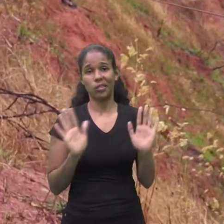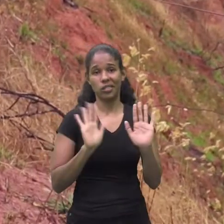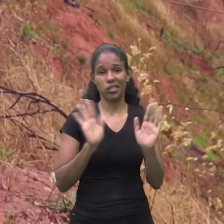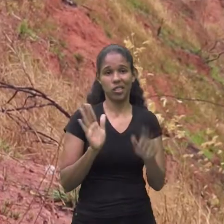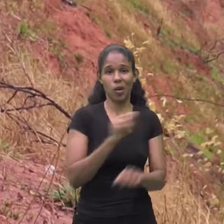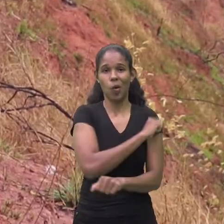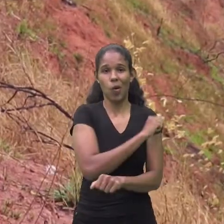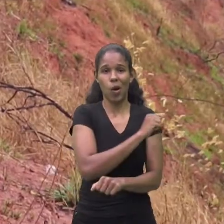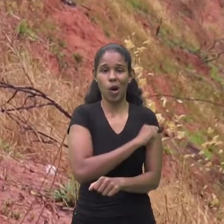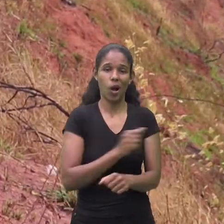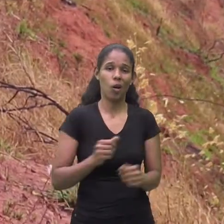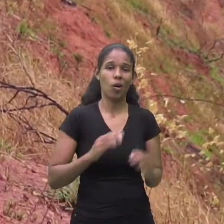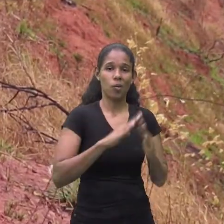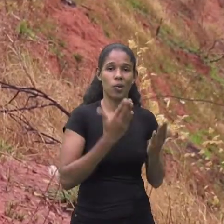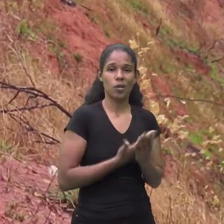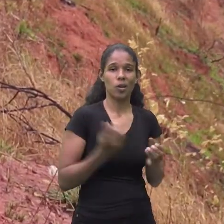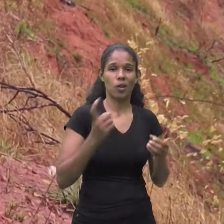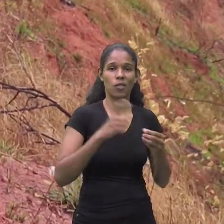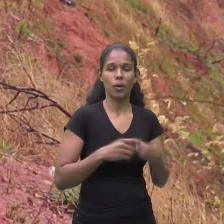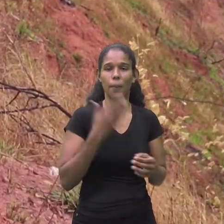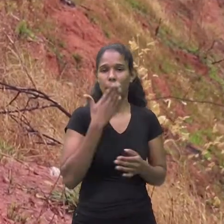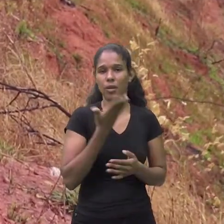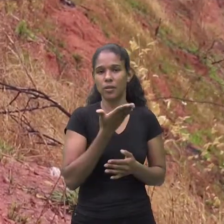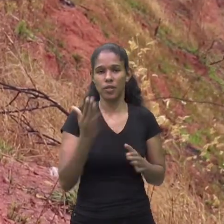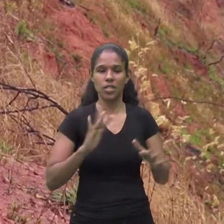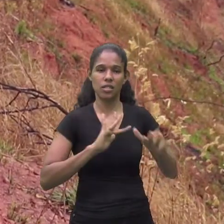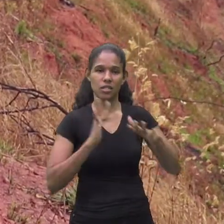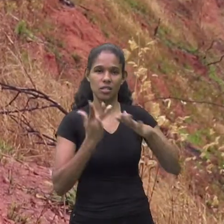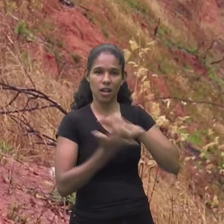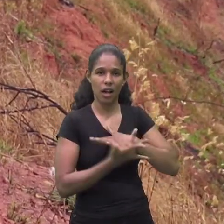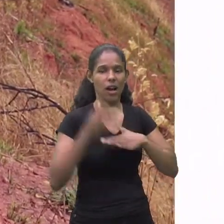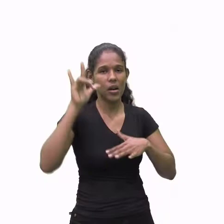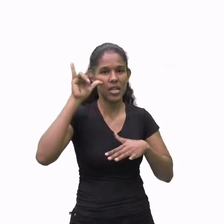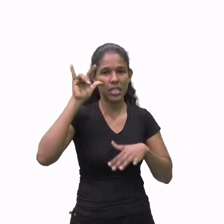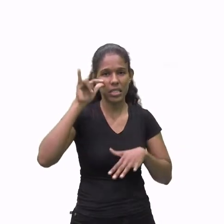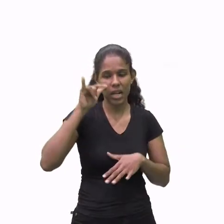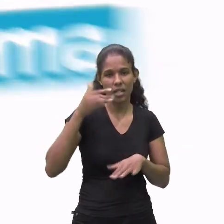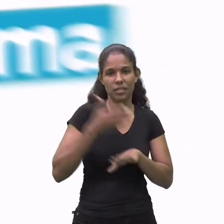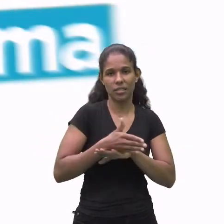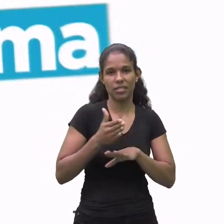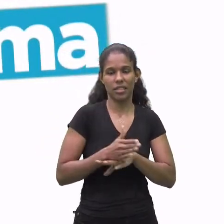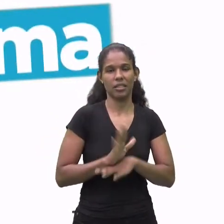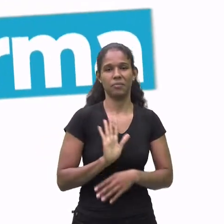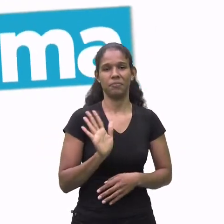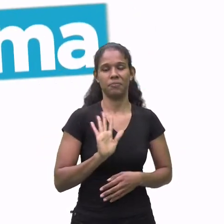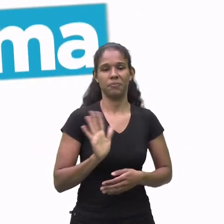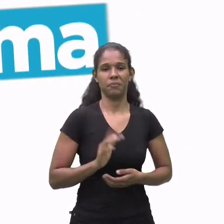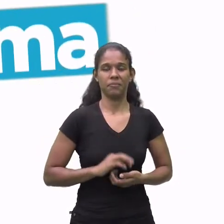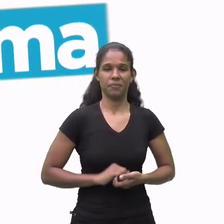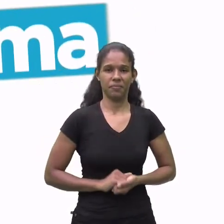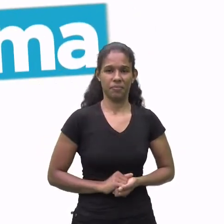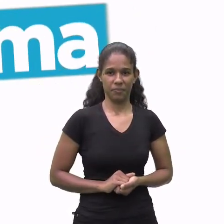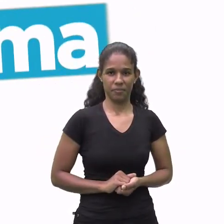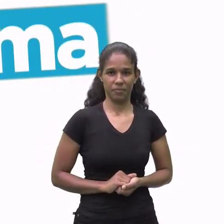no programa. Me segue também no Instagram, no YouTube e não perca a nossa programação na TV.